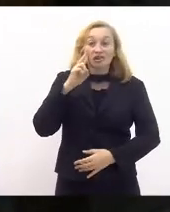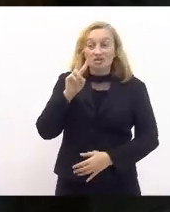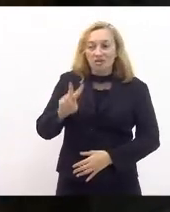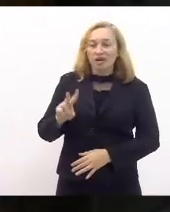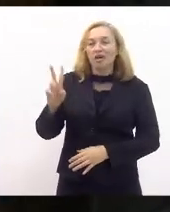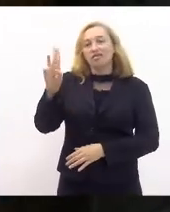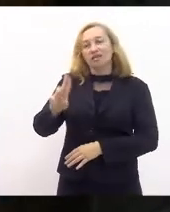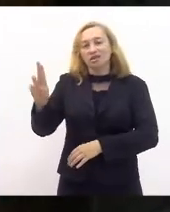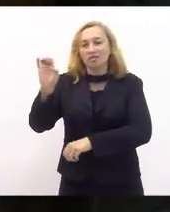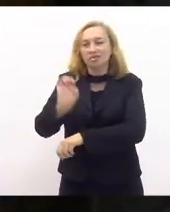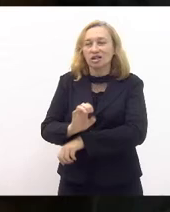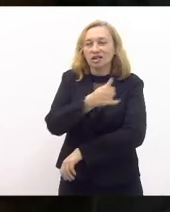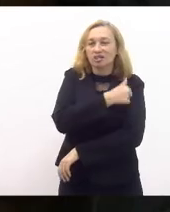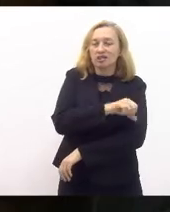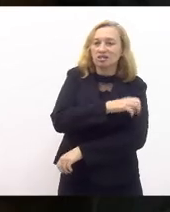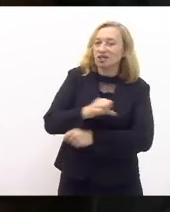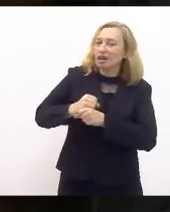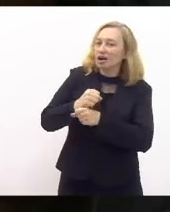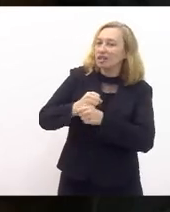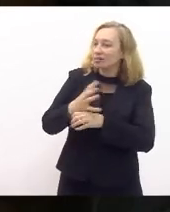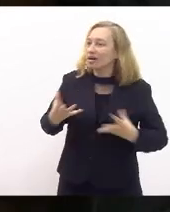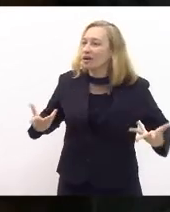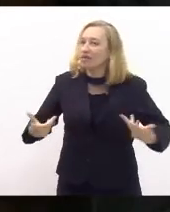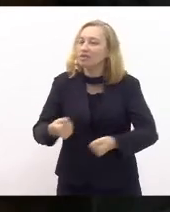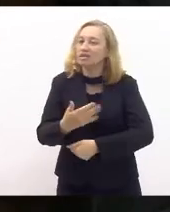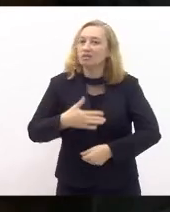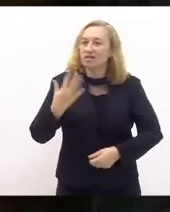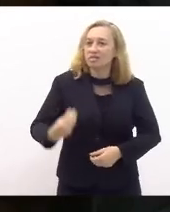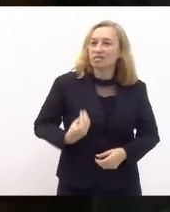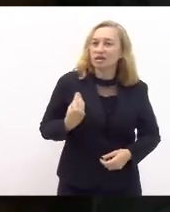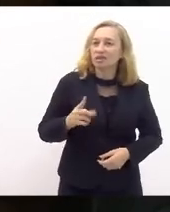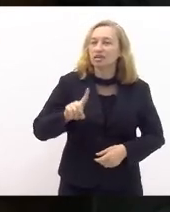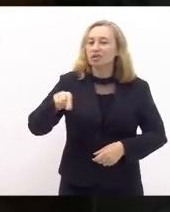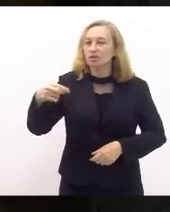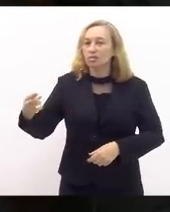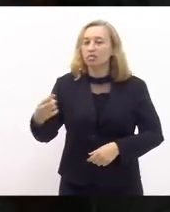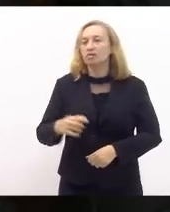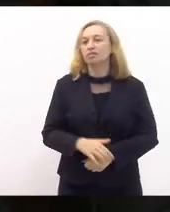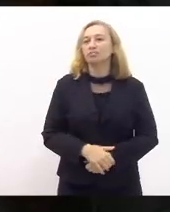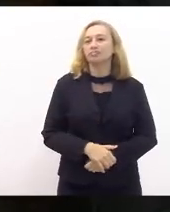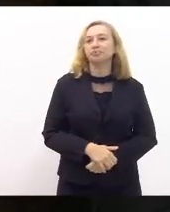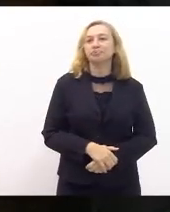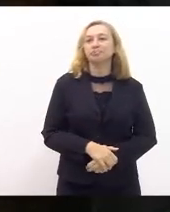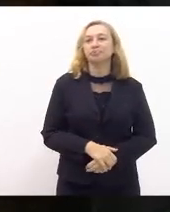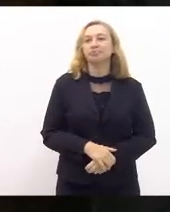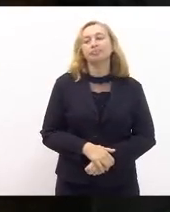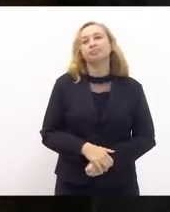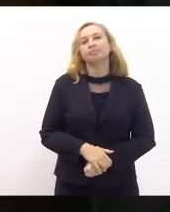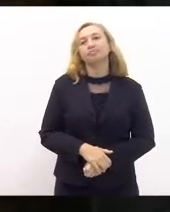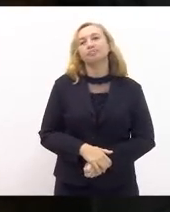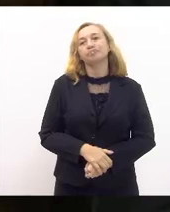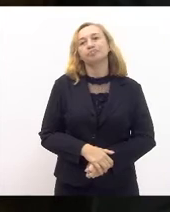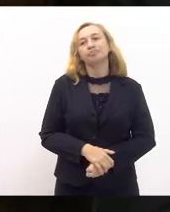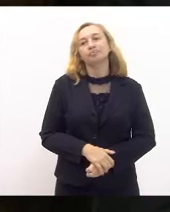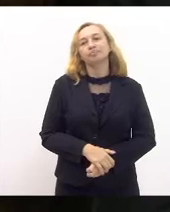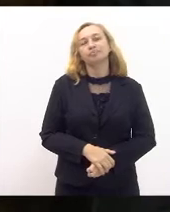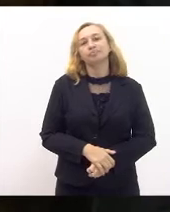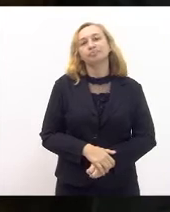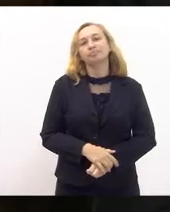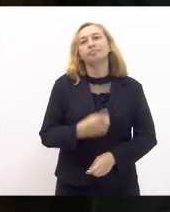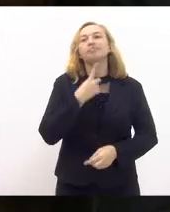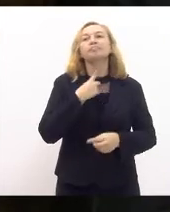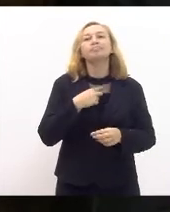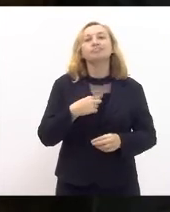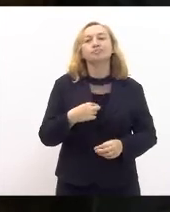de Janeiro, foram anos muito maravilhosos na minha vida, aos demais integrantes. Deixa eu tirar. Desejar ao